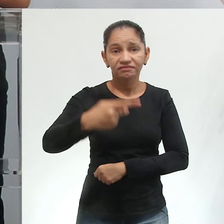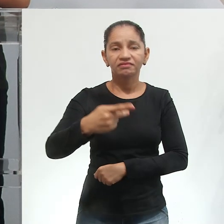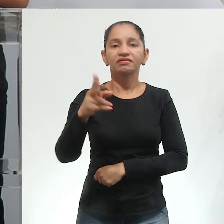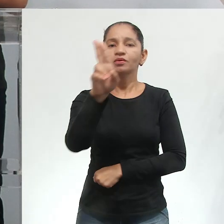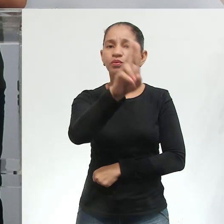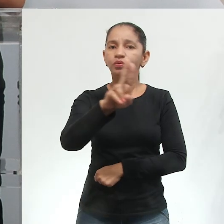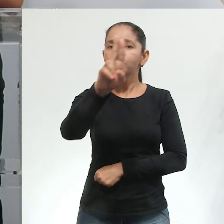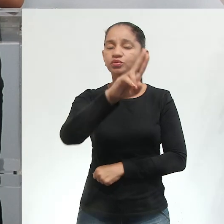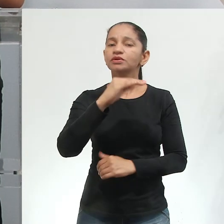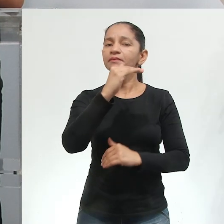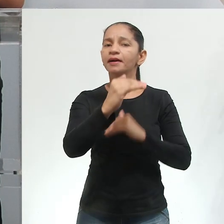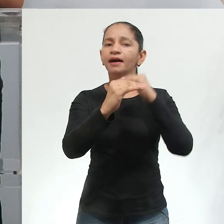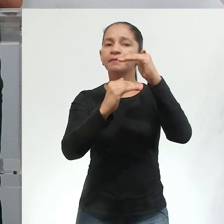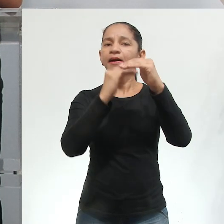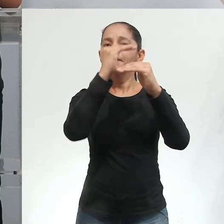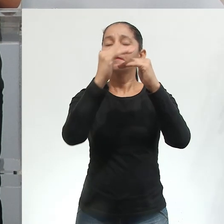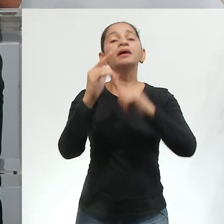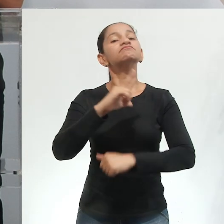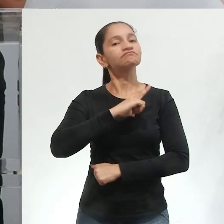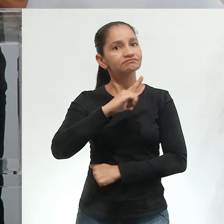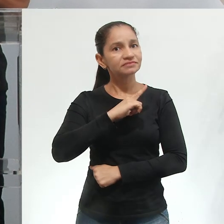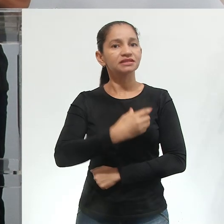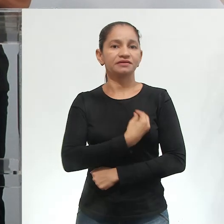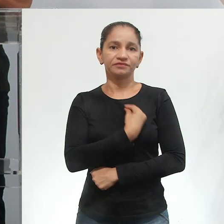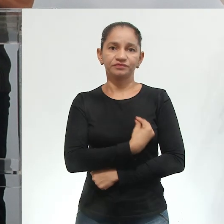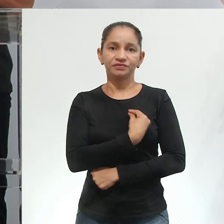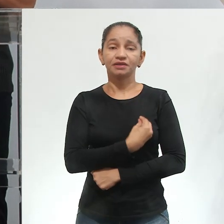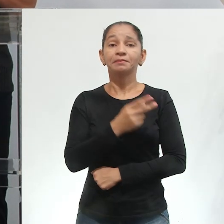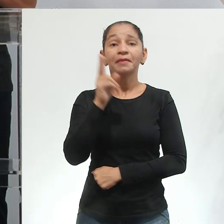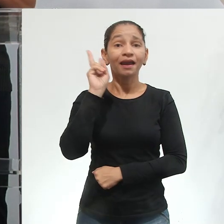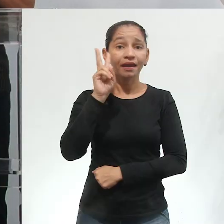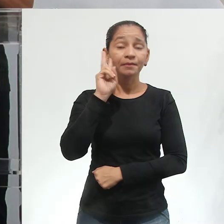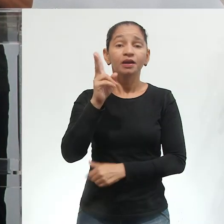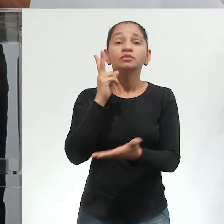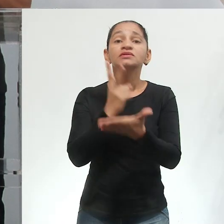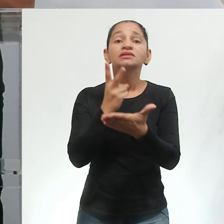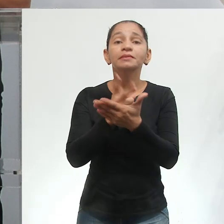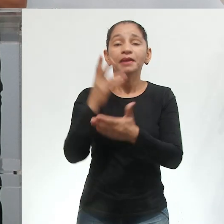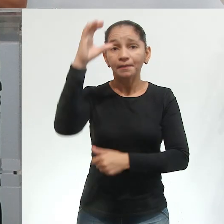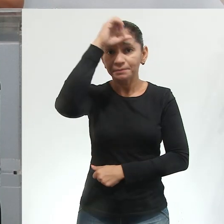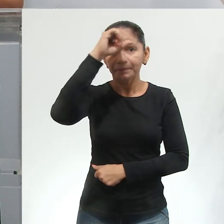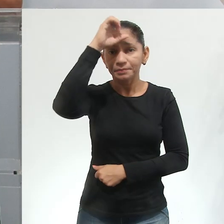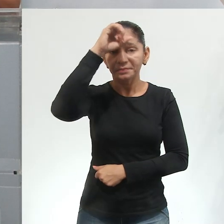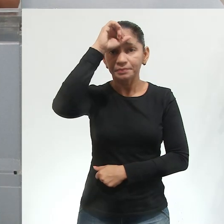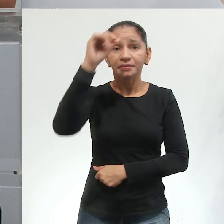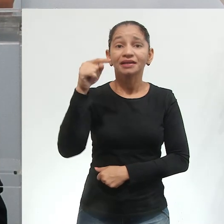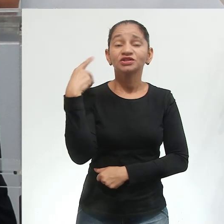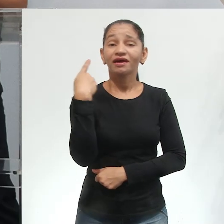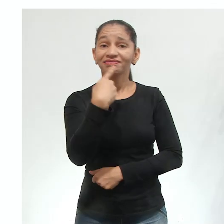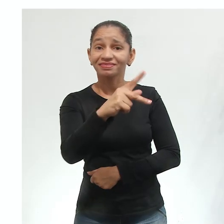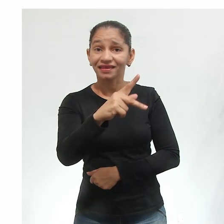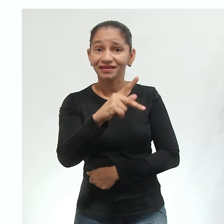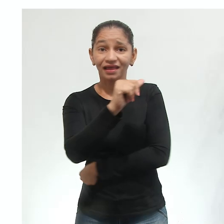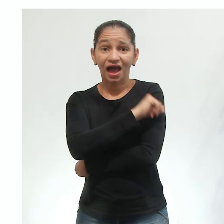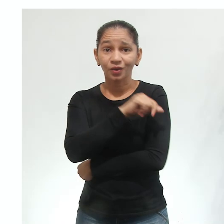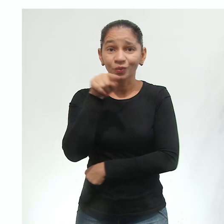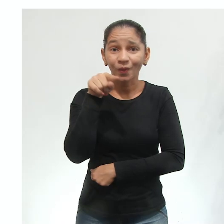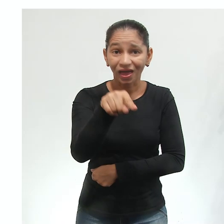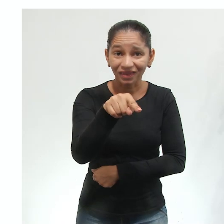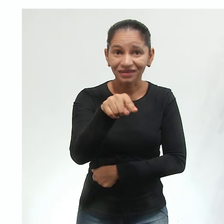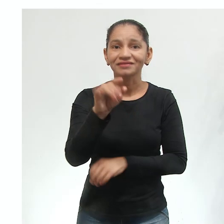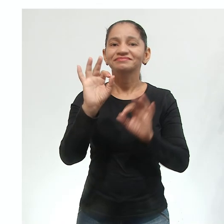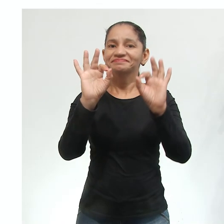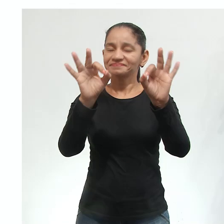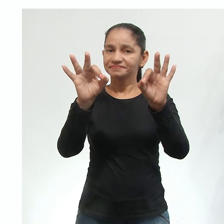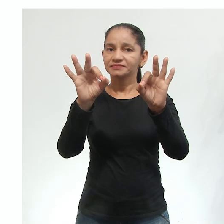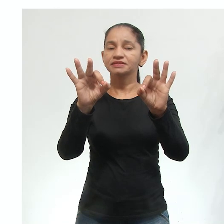de construção dessa criança. Lembrando que o centro da aprendizagem está lá na nossa criança. Os